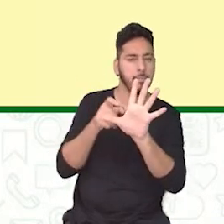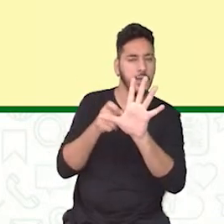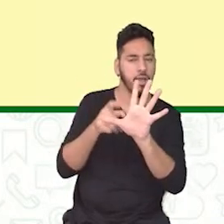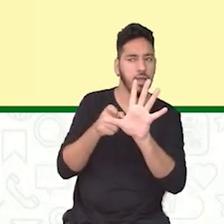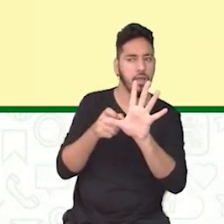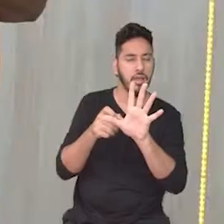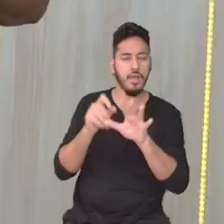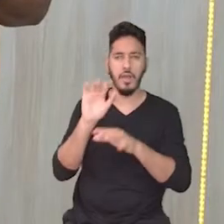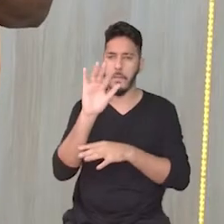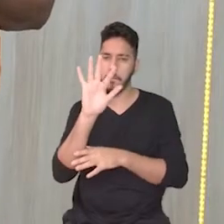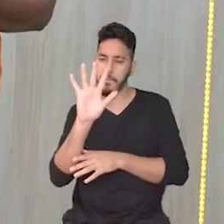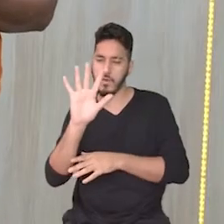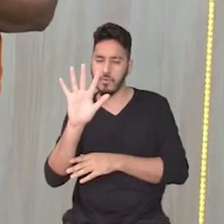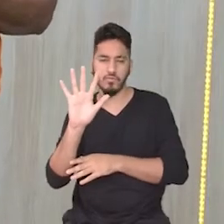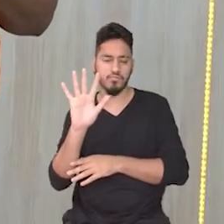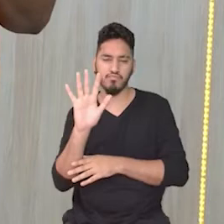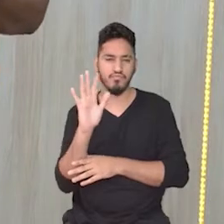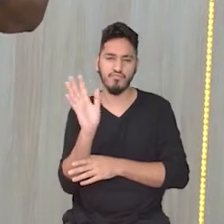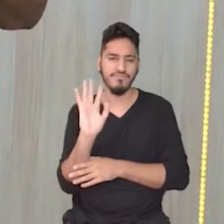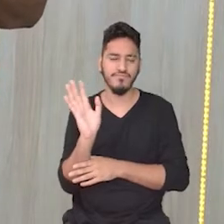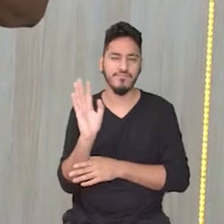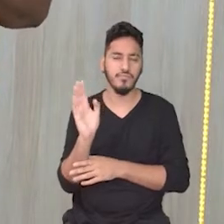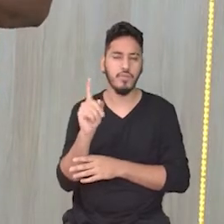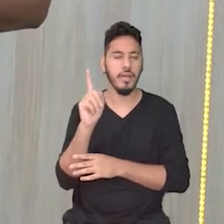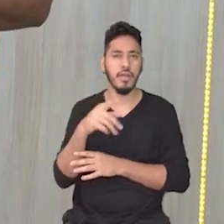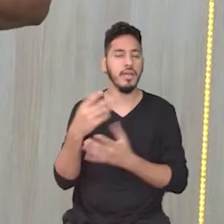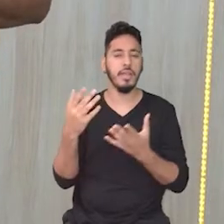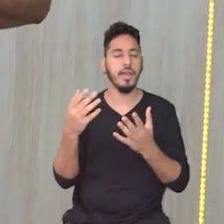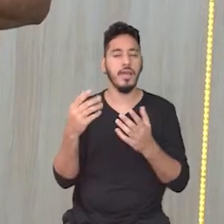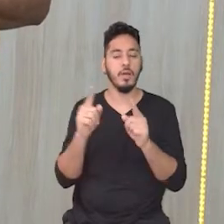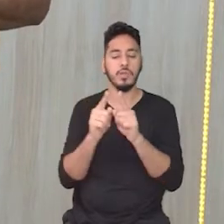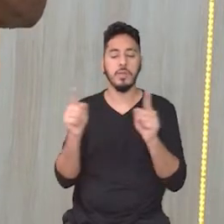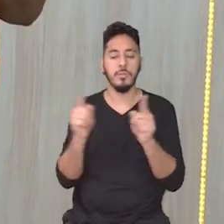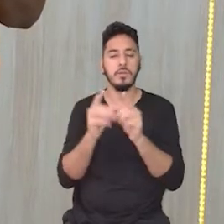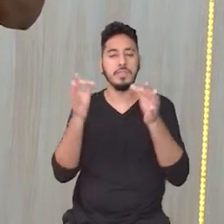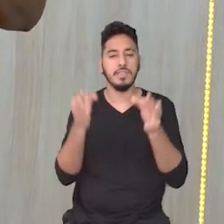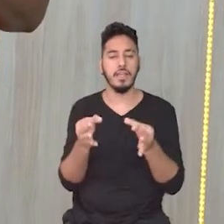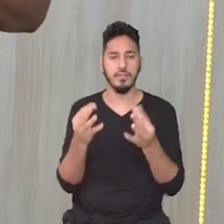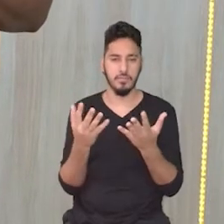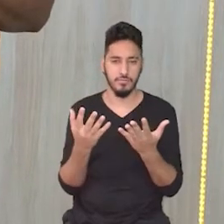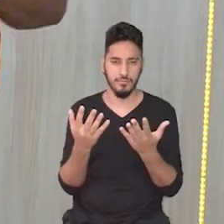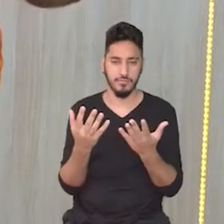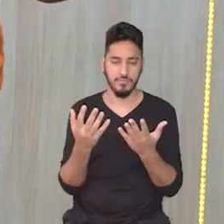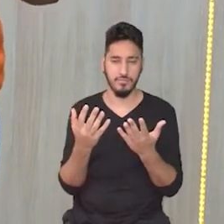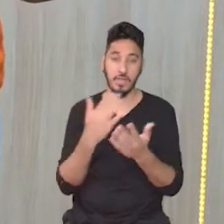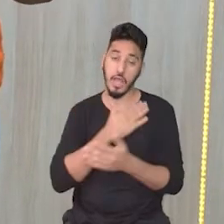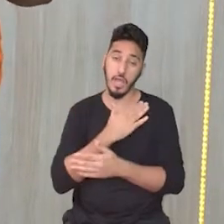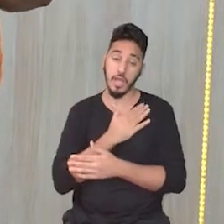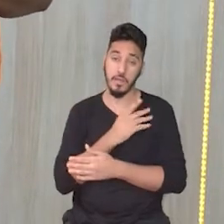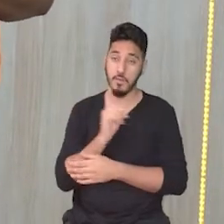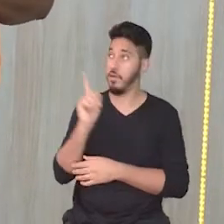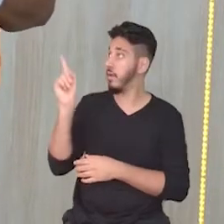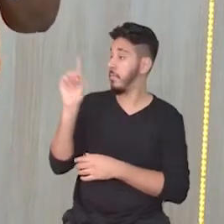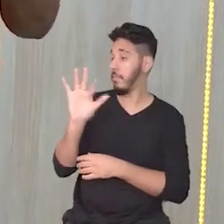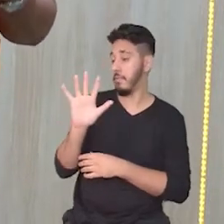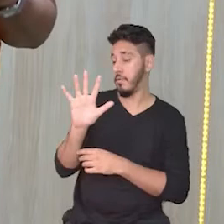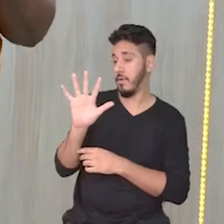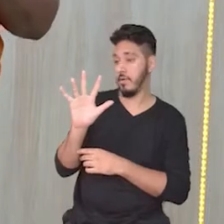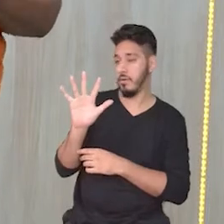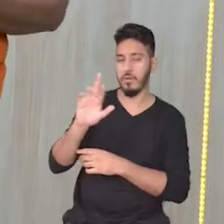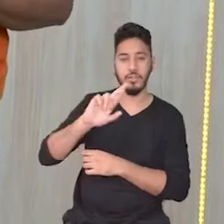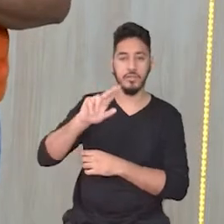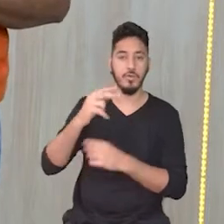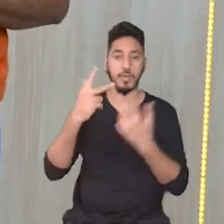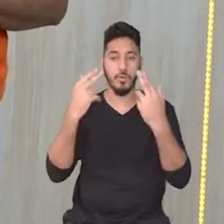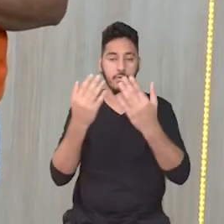mão não bateria nunca essa medida. Ou seja, a minha mão não tem a mesma